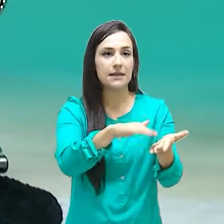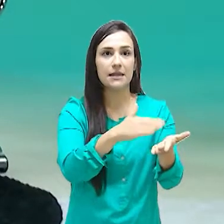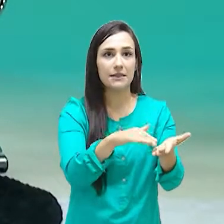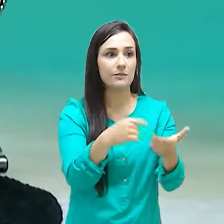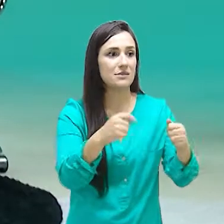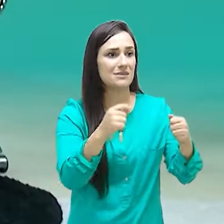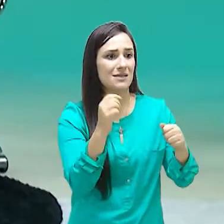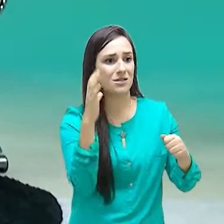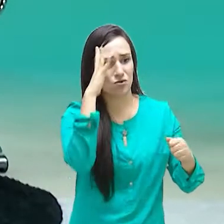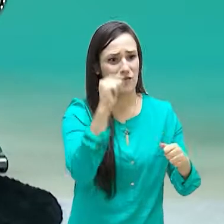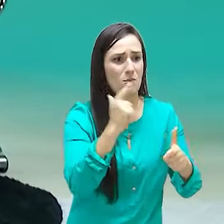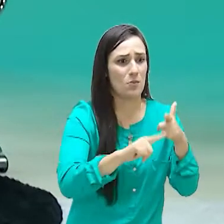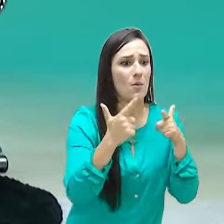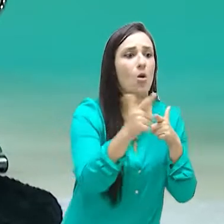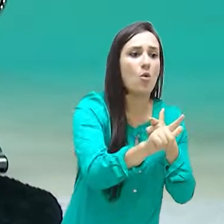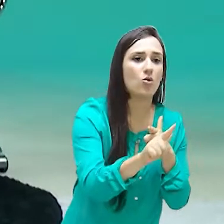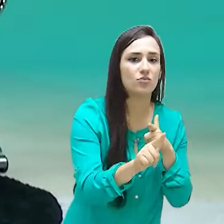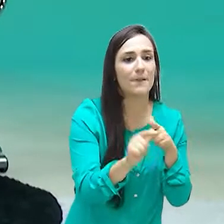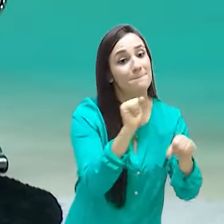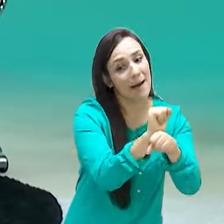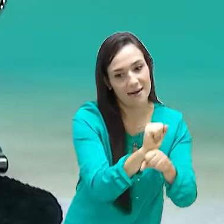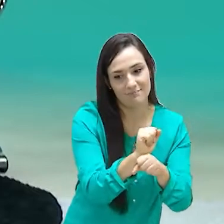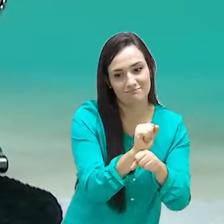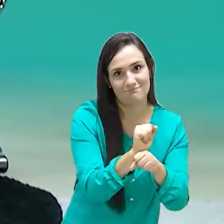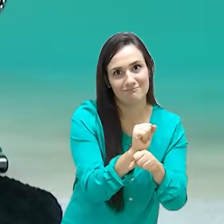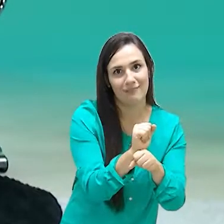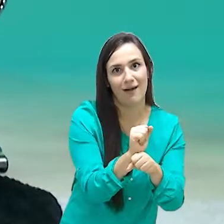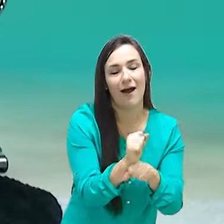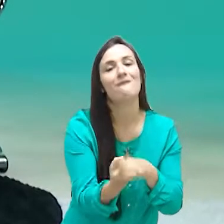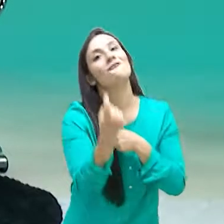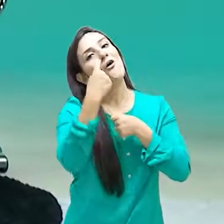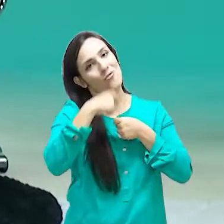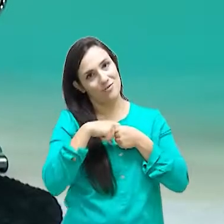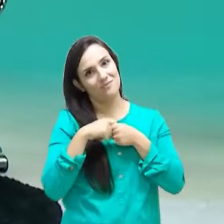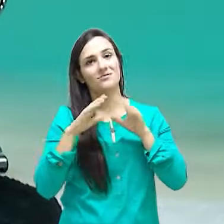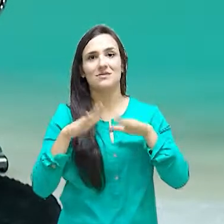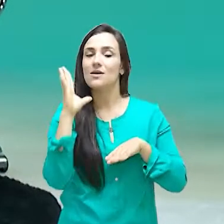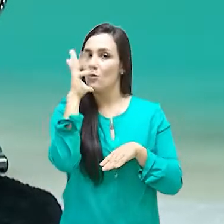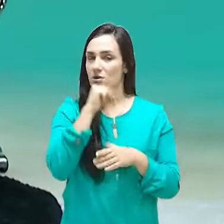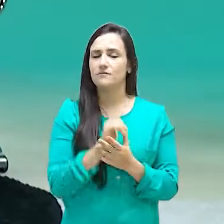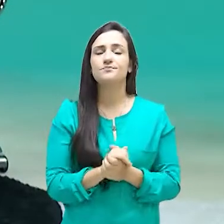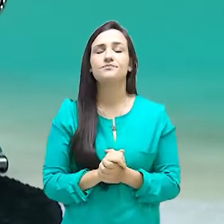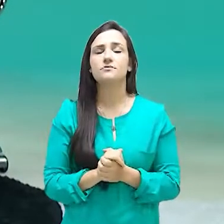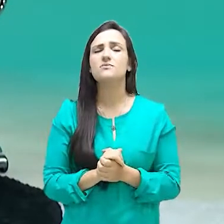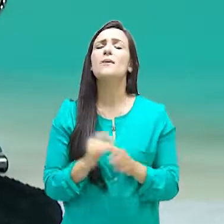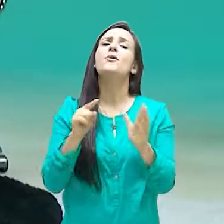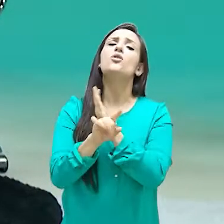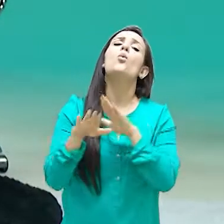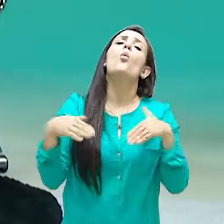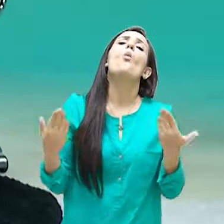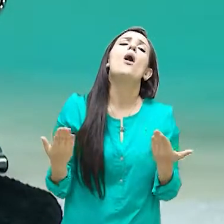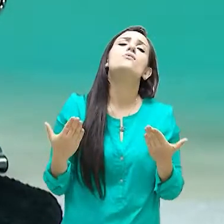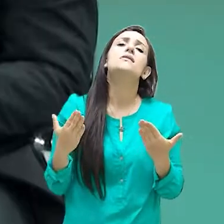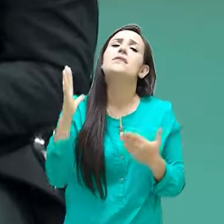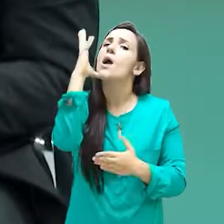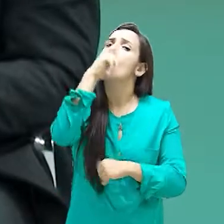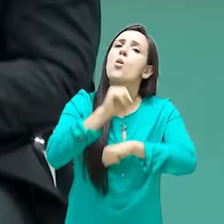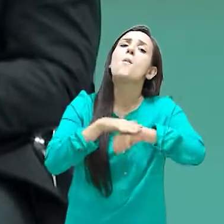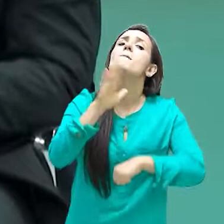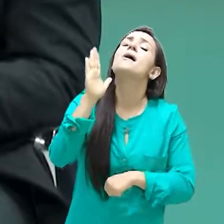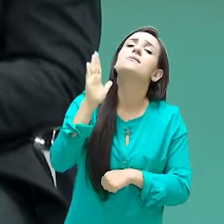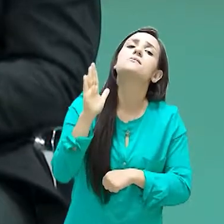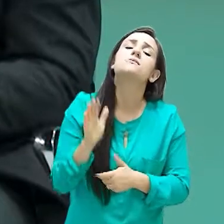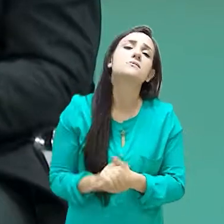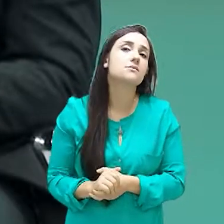urgências, mas em regra em torno de 2 a 3 semanas. Qual foi a que demorou mais tempo? A que